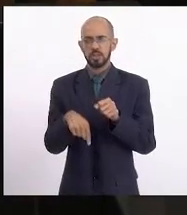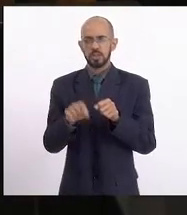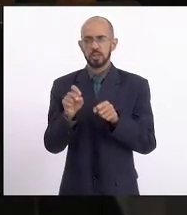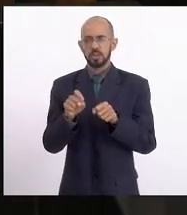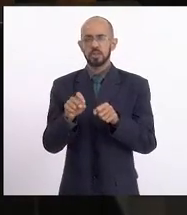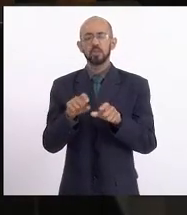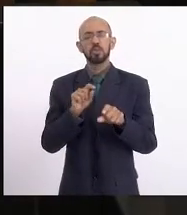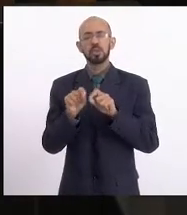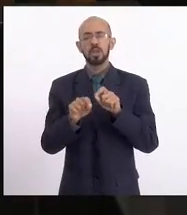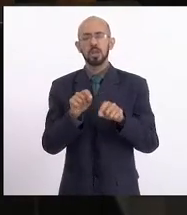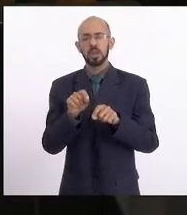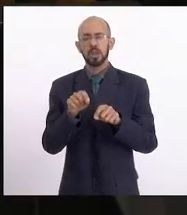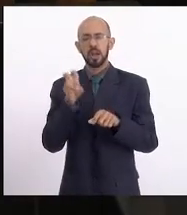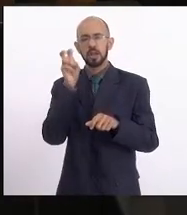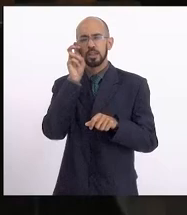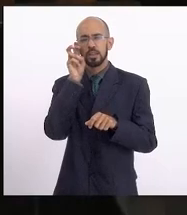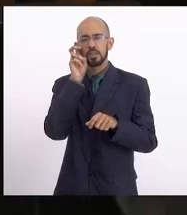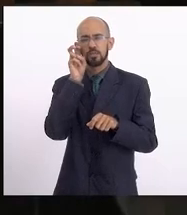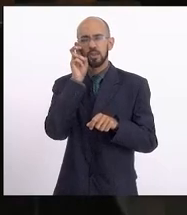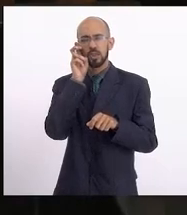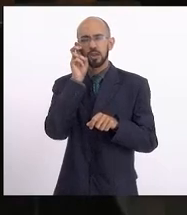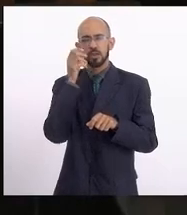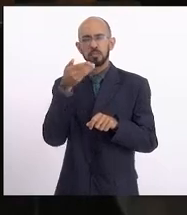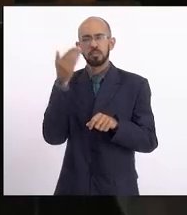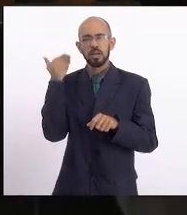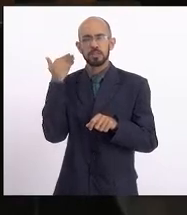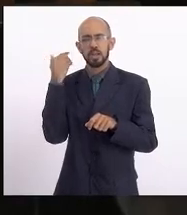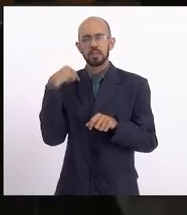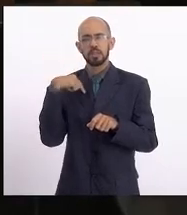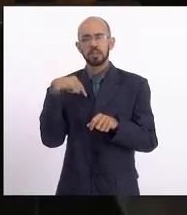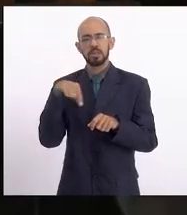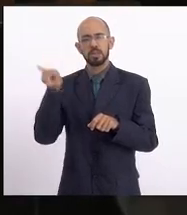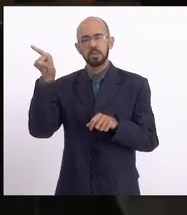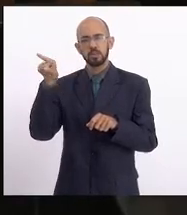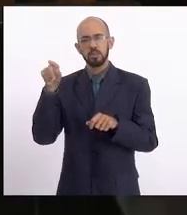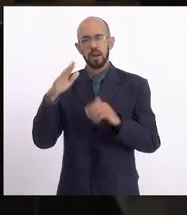quinta-feira, eu indo para a Barra, indo para casa,